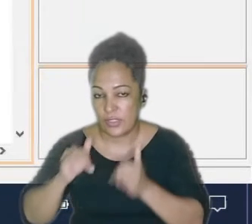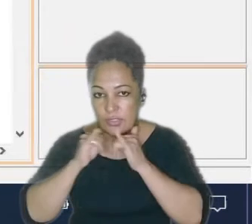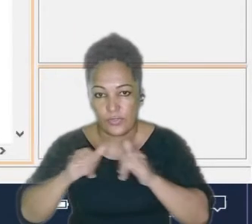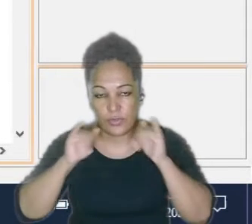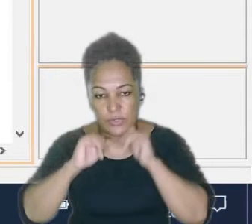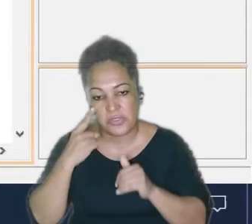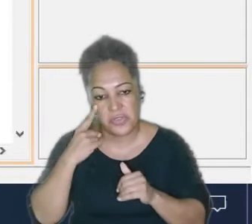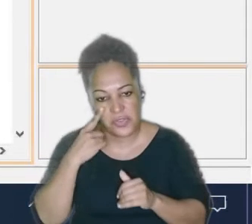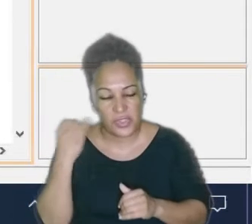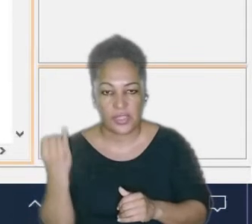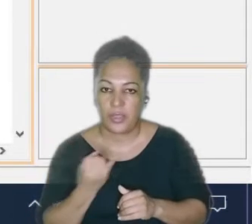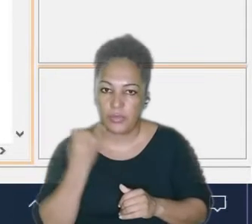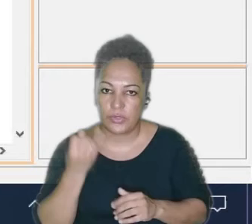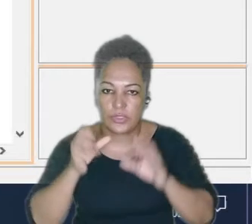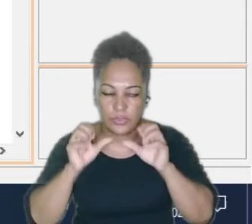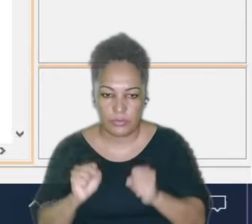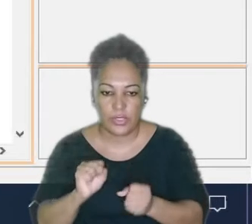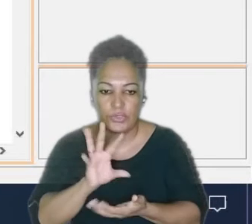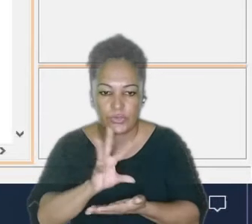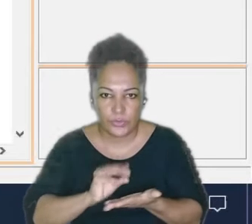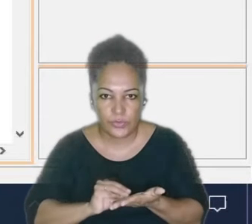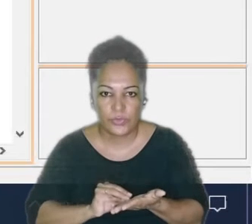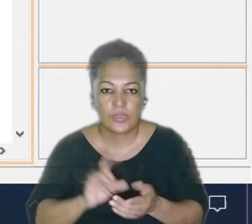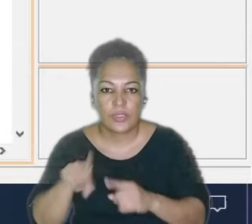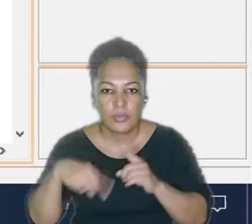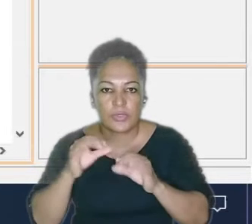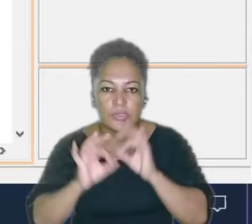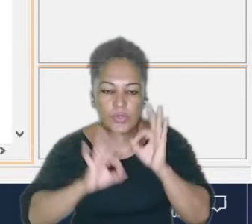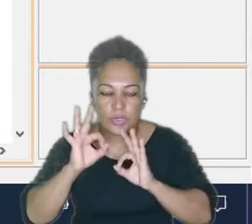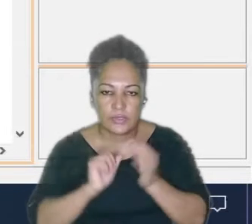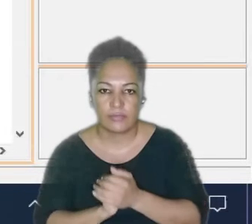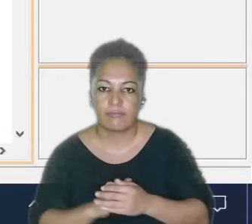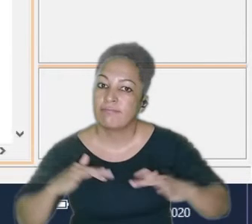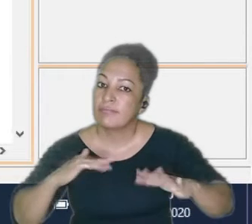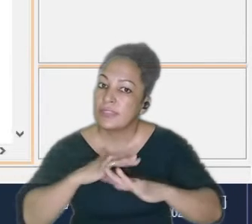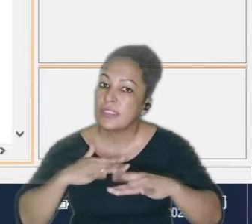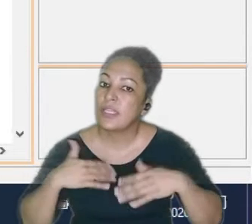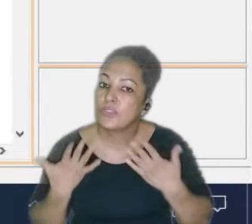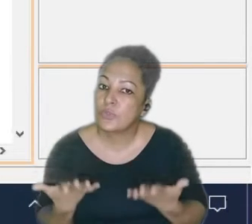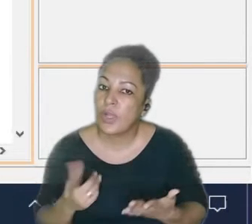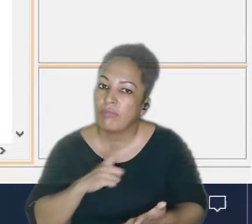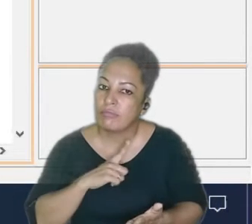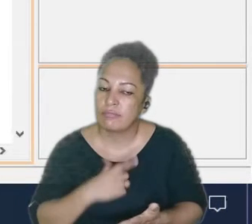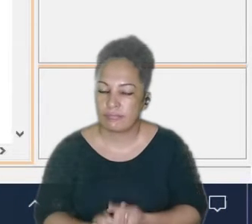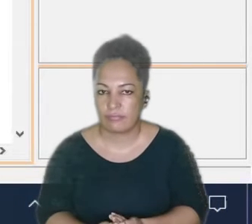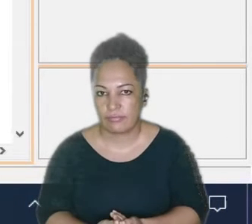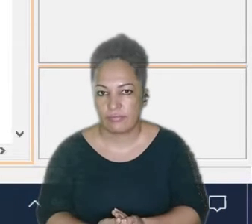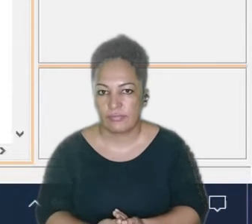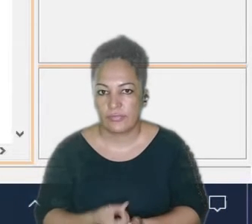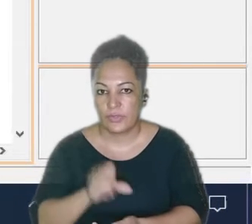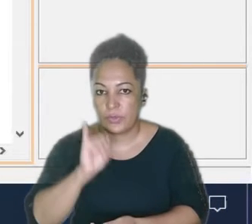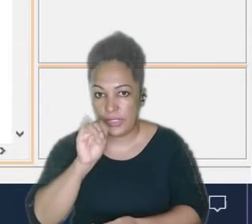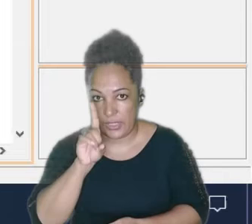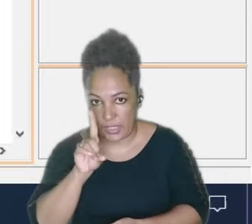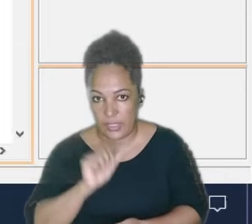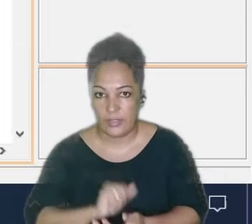outras informações que vocês julgarem aí importantes, tá bom? Depois eu arrumo aqui os atributos. Cidade, galera. O que cidade tem?